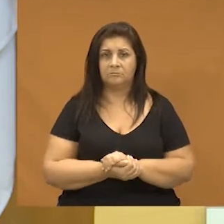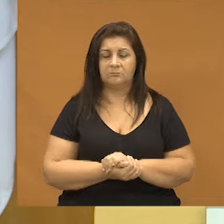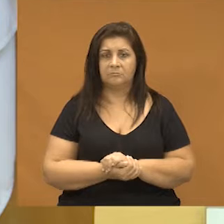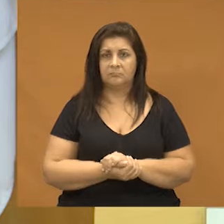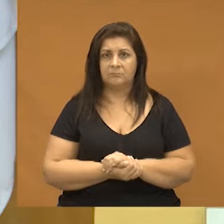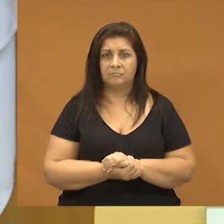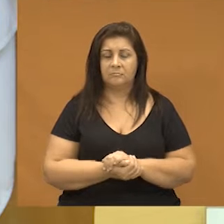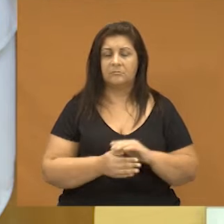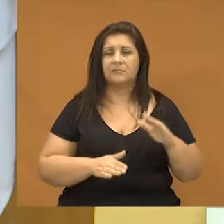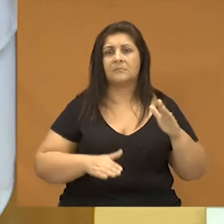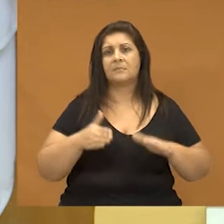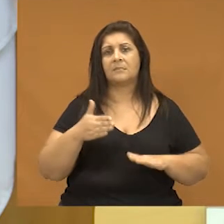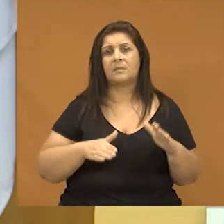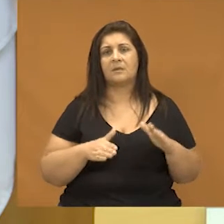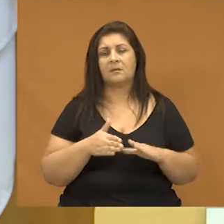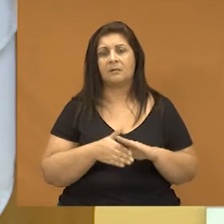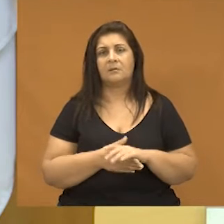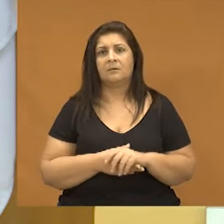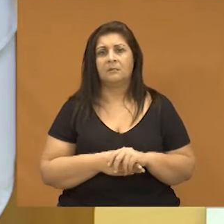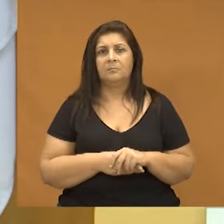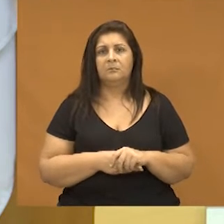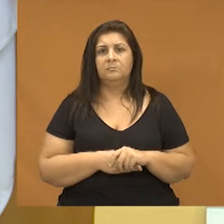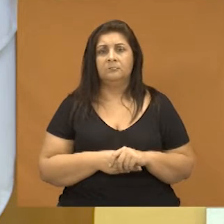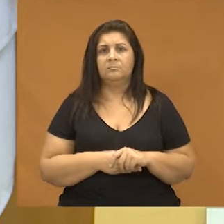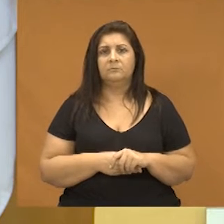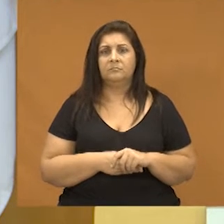Fico, às vezes,